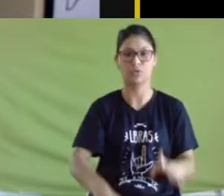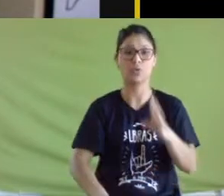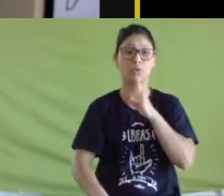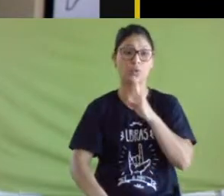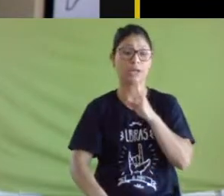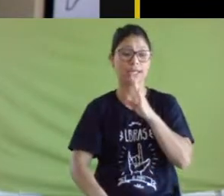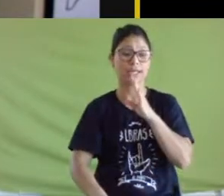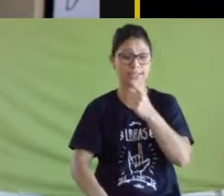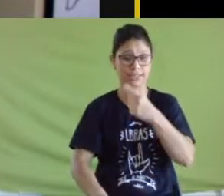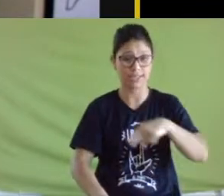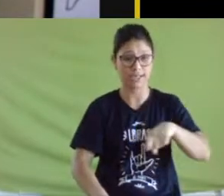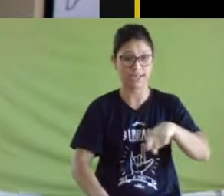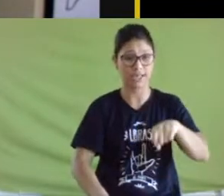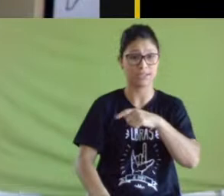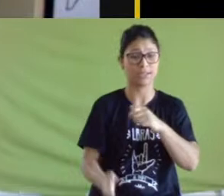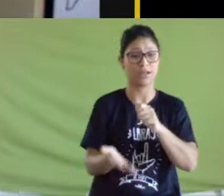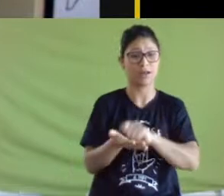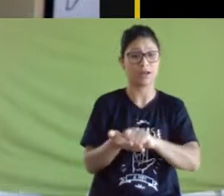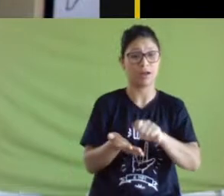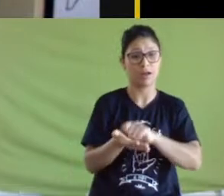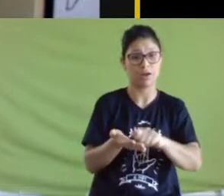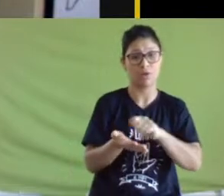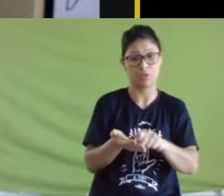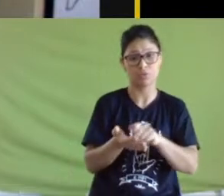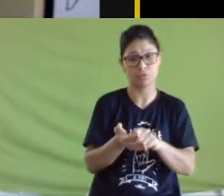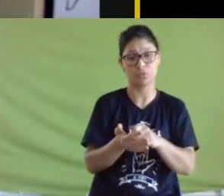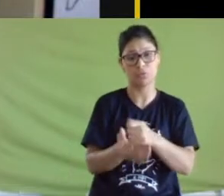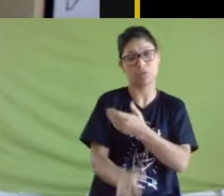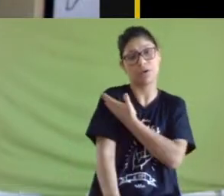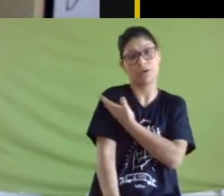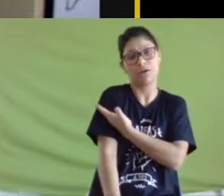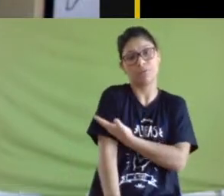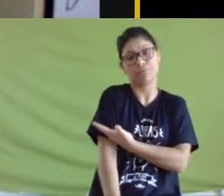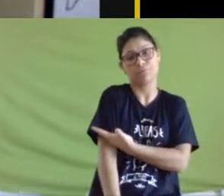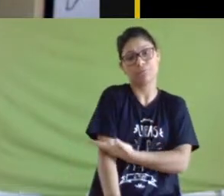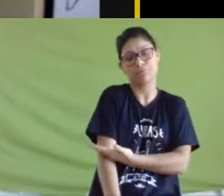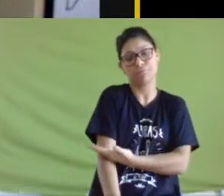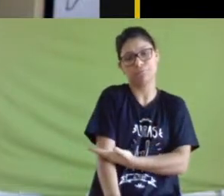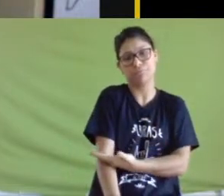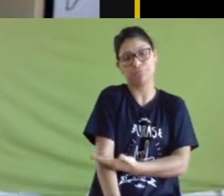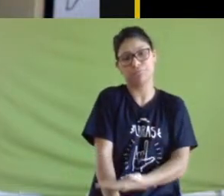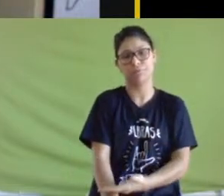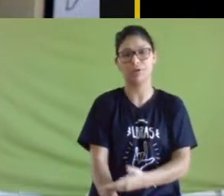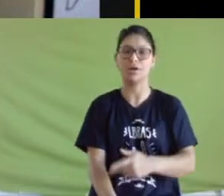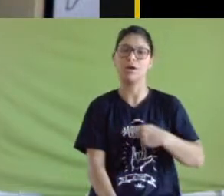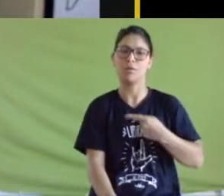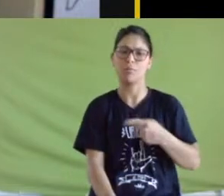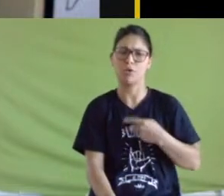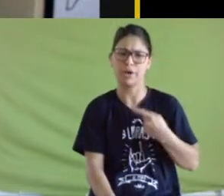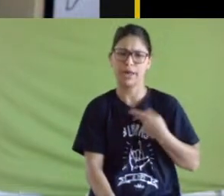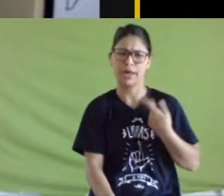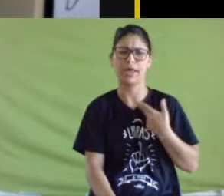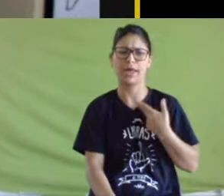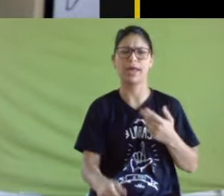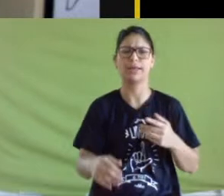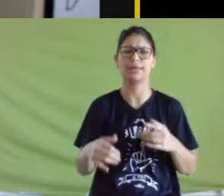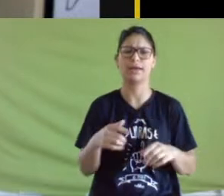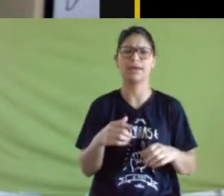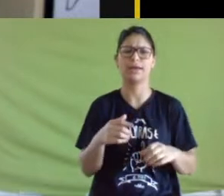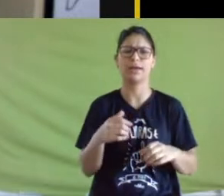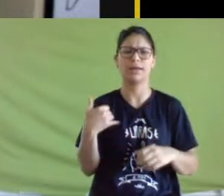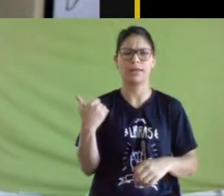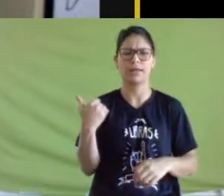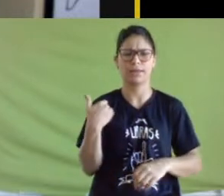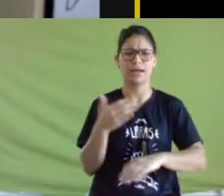esses autores, o longo costume de poetas medievais, espanhóis, italianos,